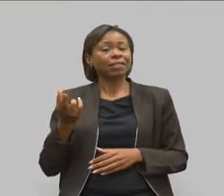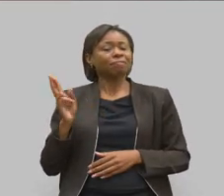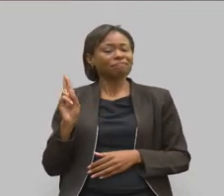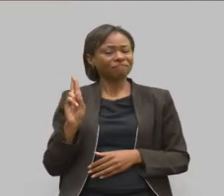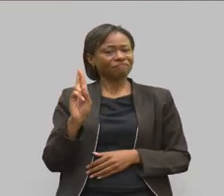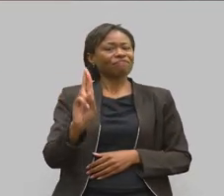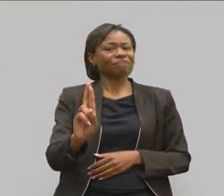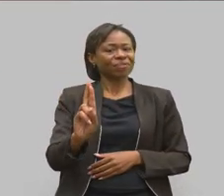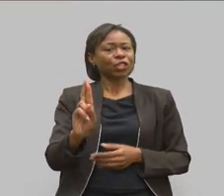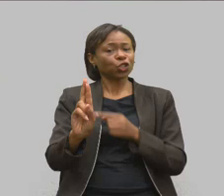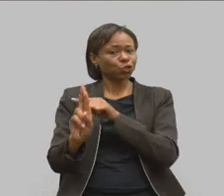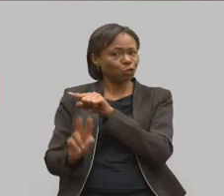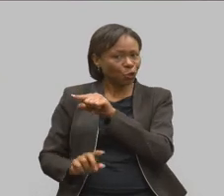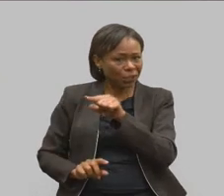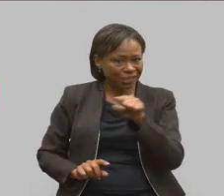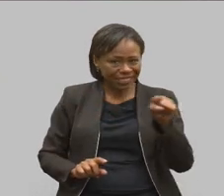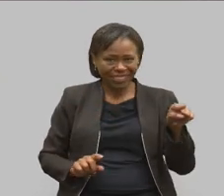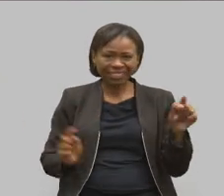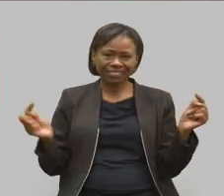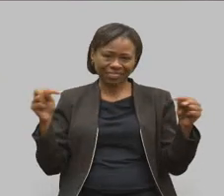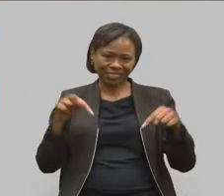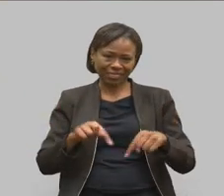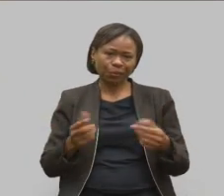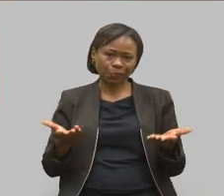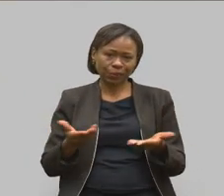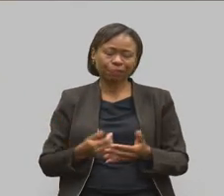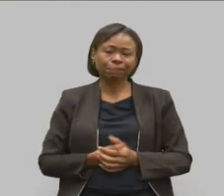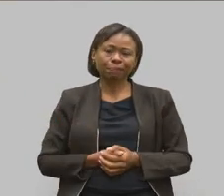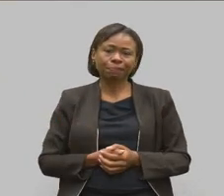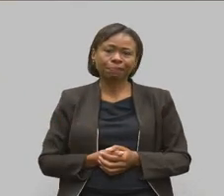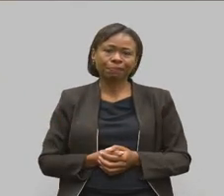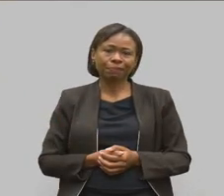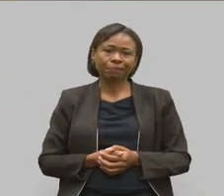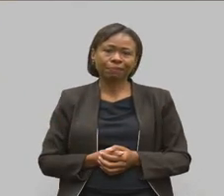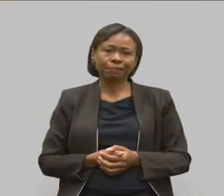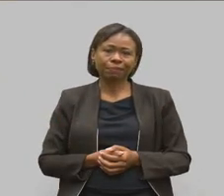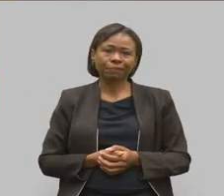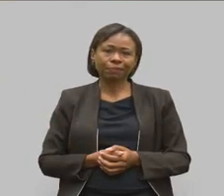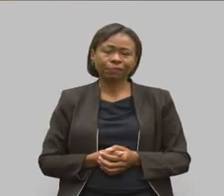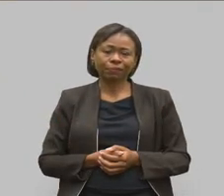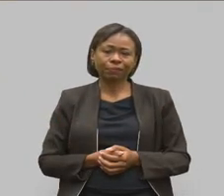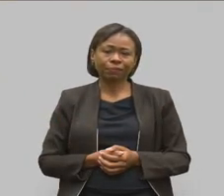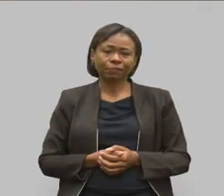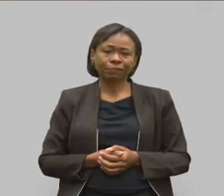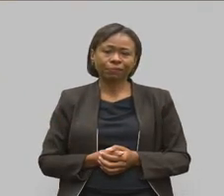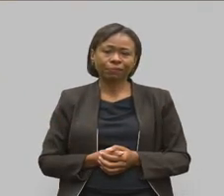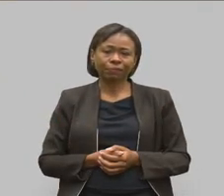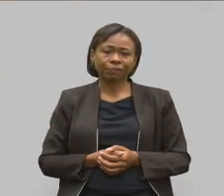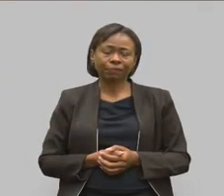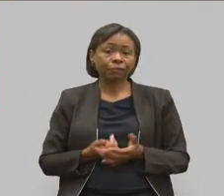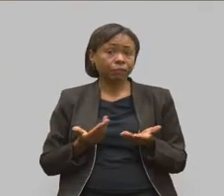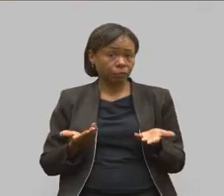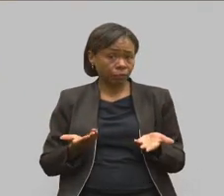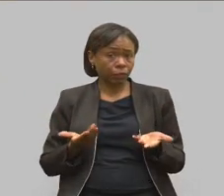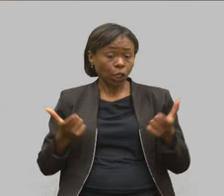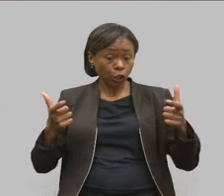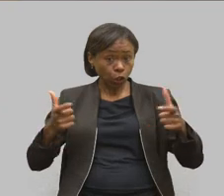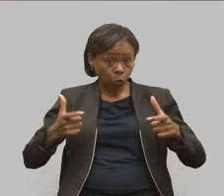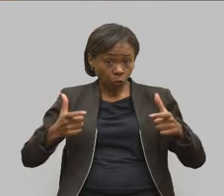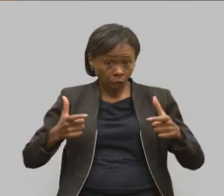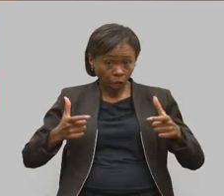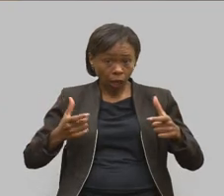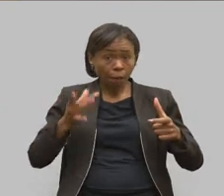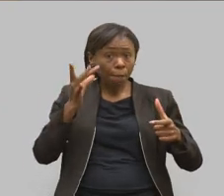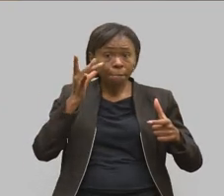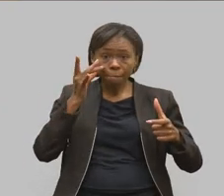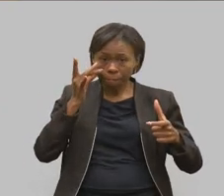de vocês nessa tarde como eu disse além desse espaço físico e presencial nós